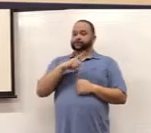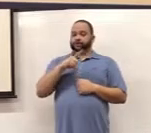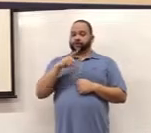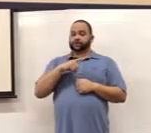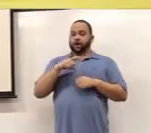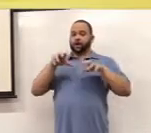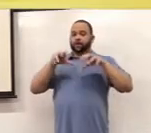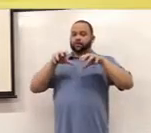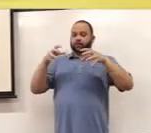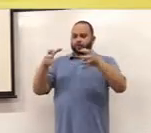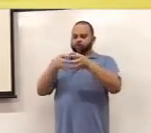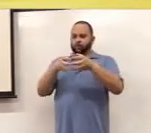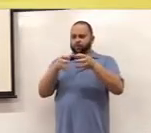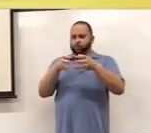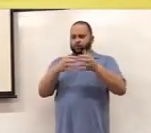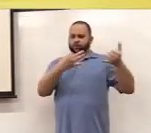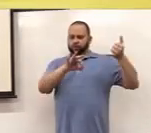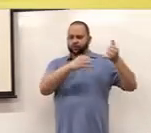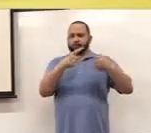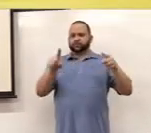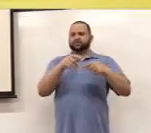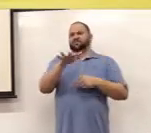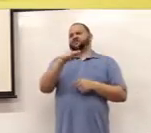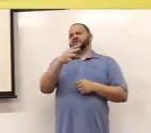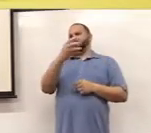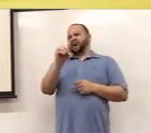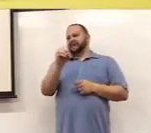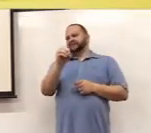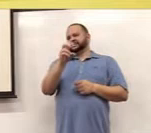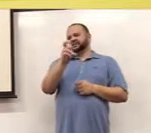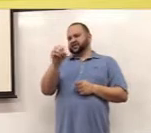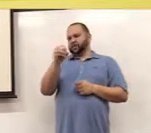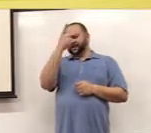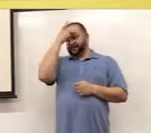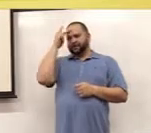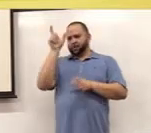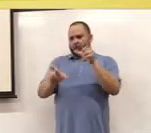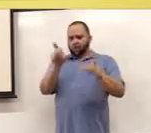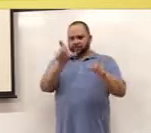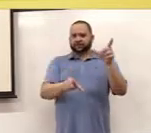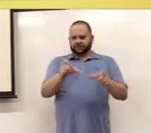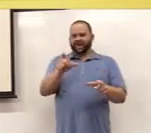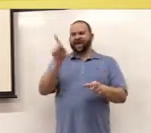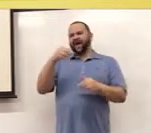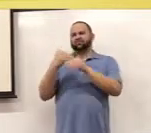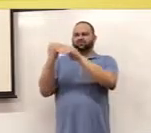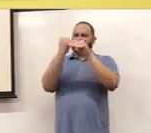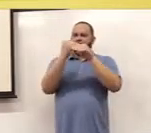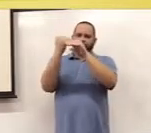Ele tinha uma orquestra de mais ou menos 40 pessoas, 50 pessoas. Que era mais ou menos o número de músicos